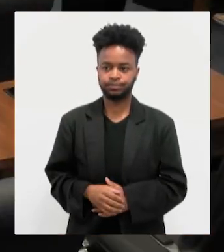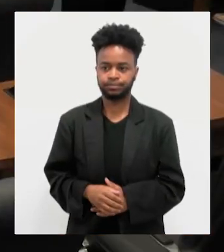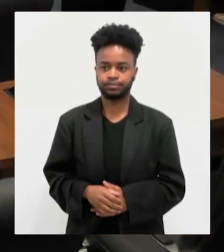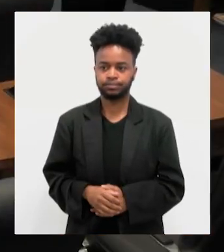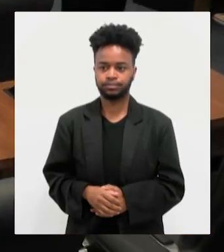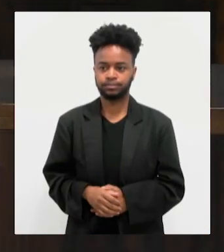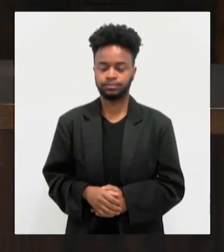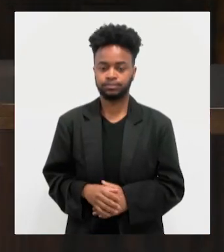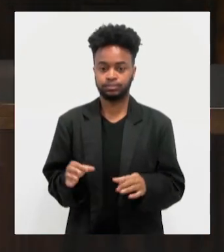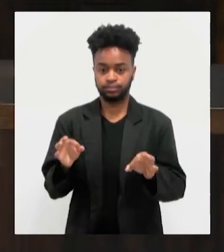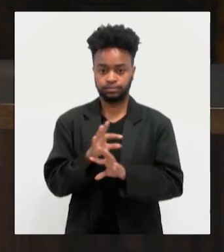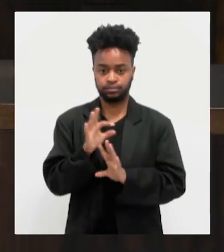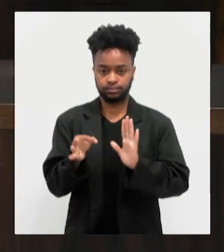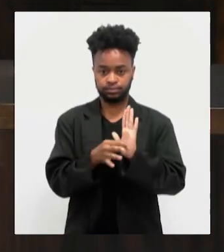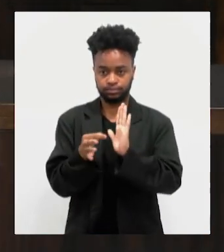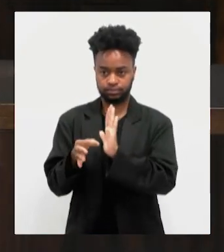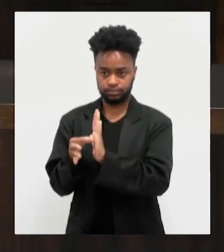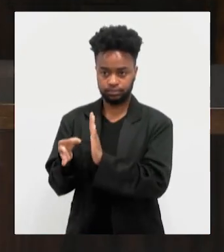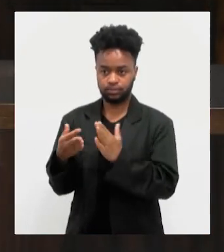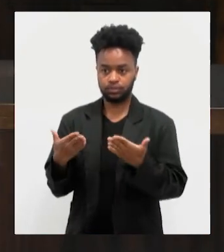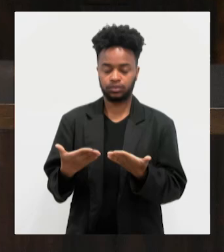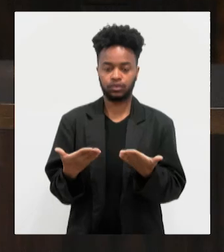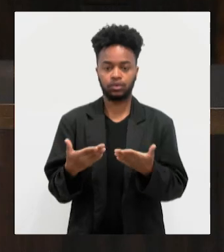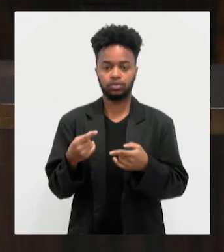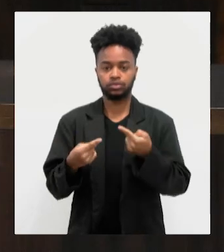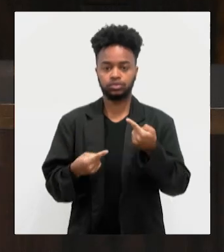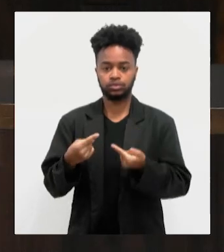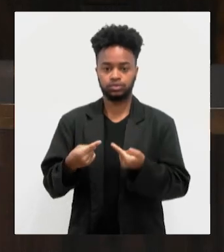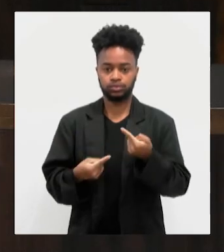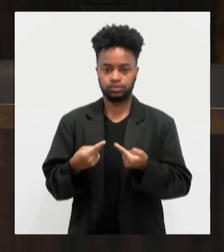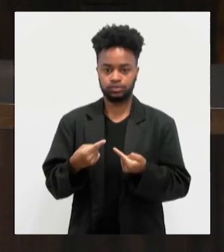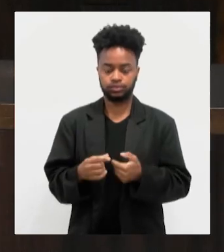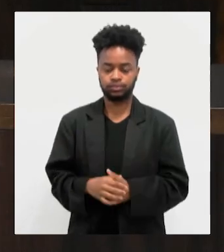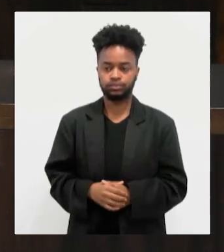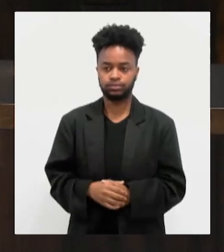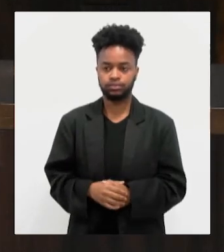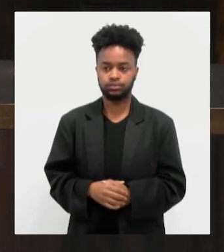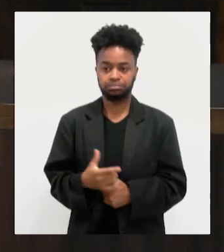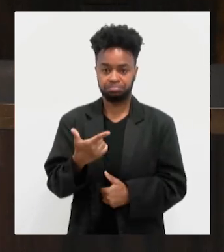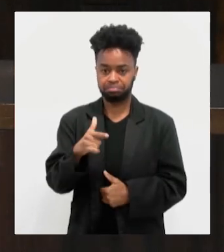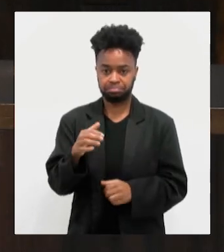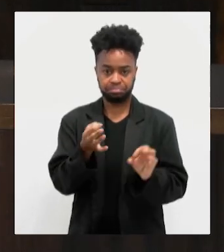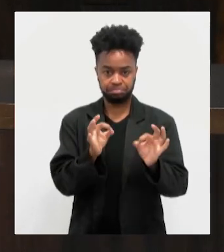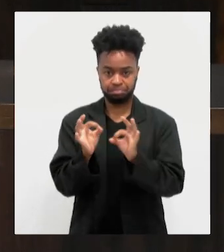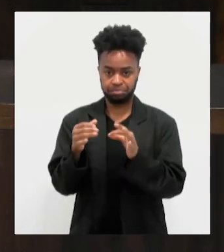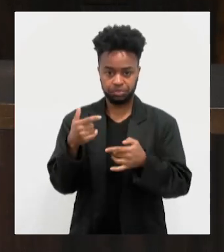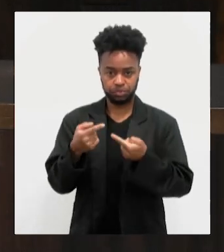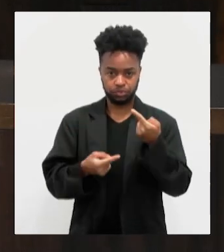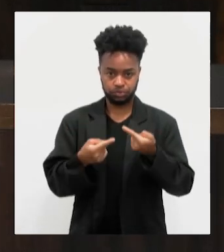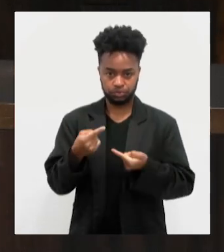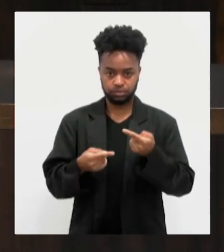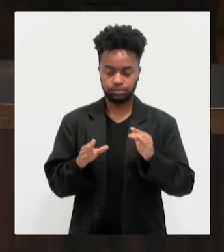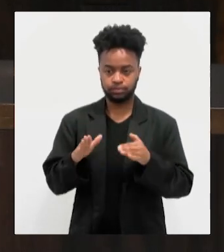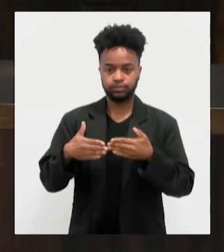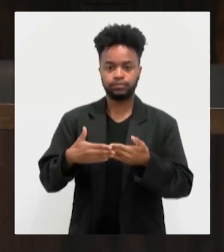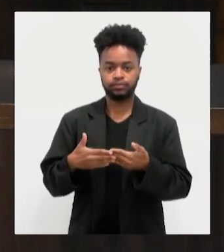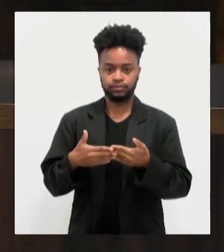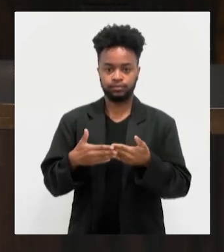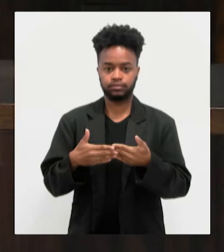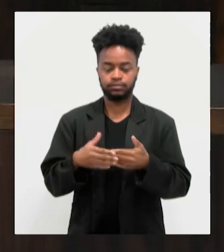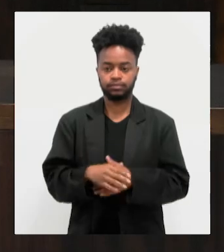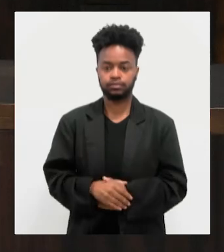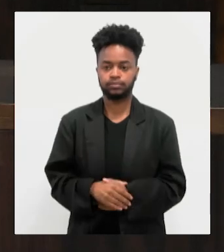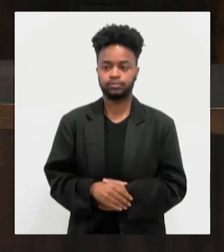Com os pareceres emitidos, em discussão, não havendo quem queira discutir, encerrada a